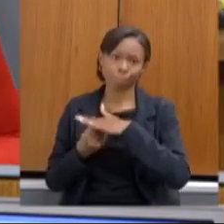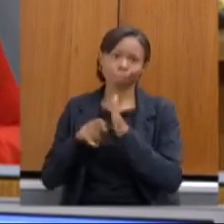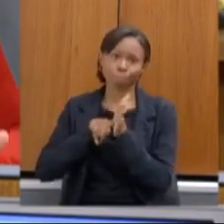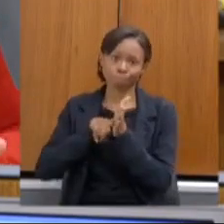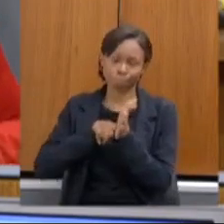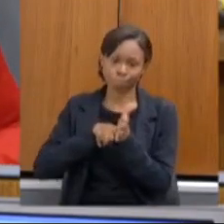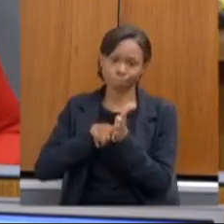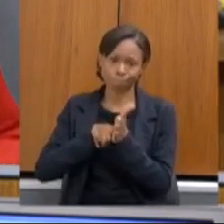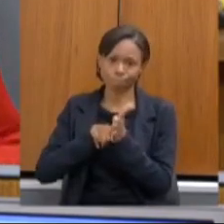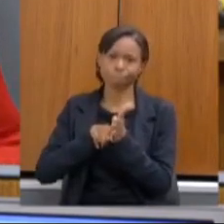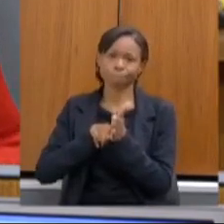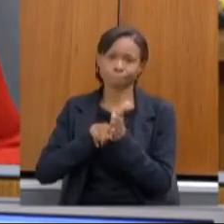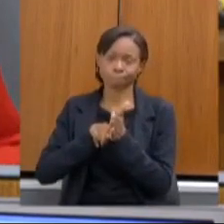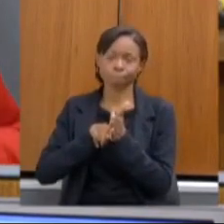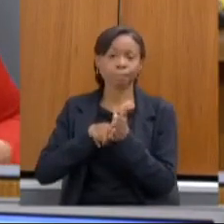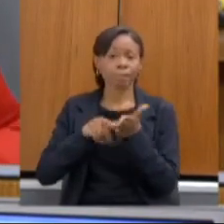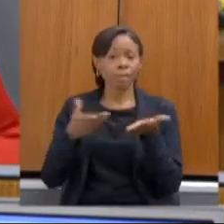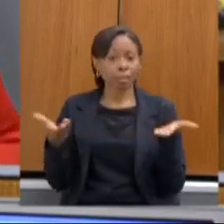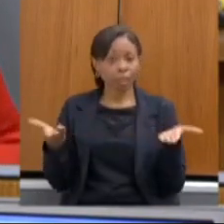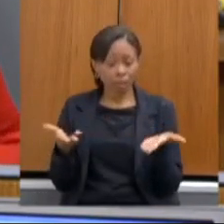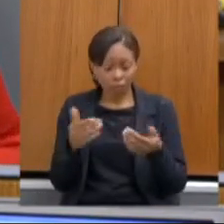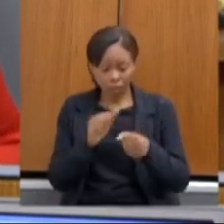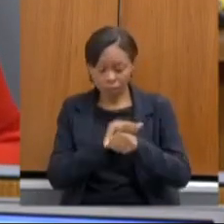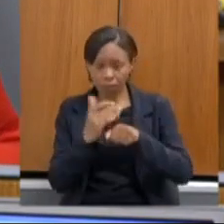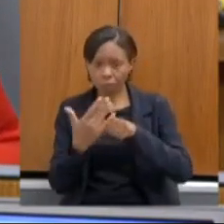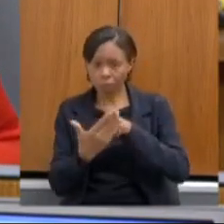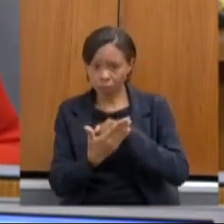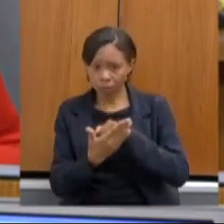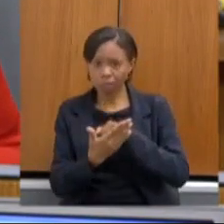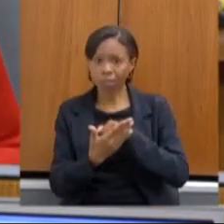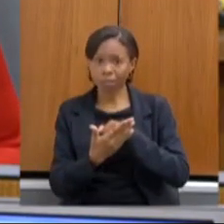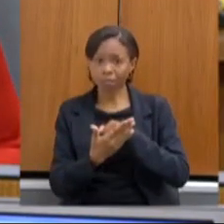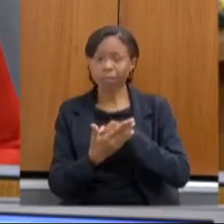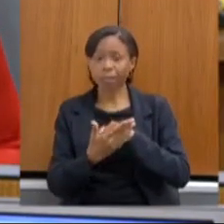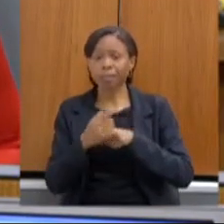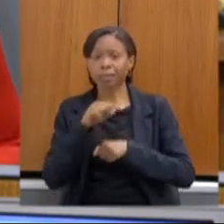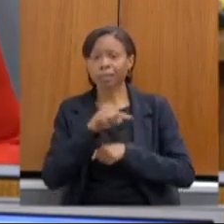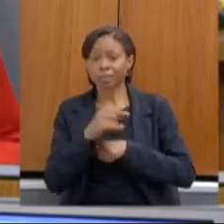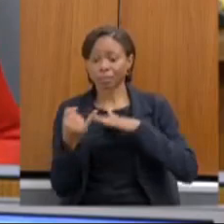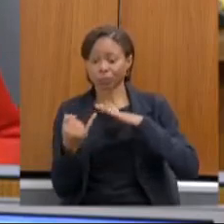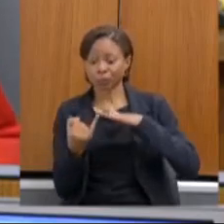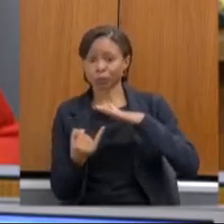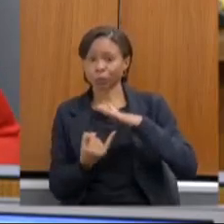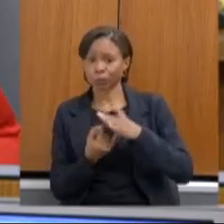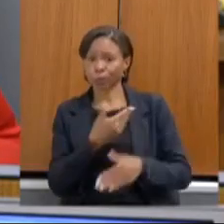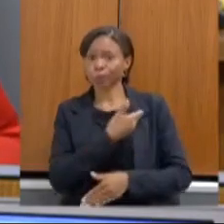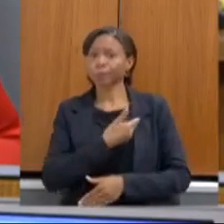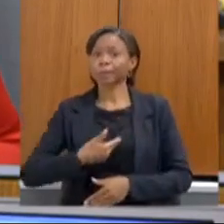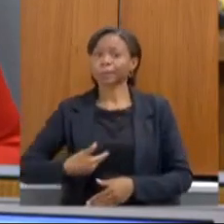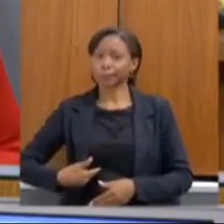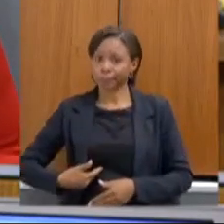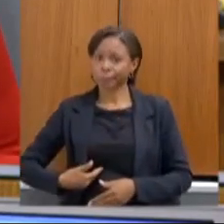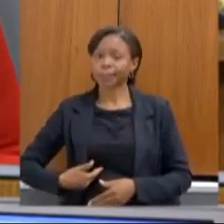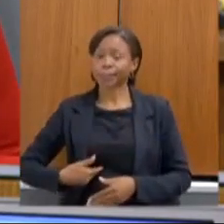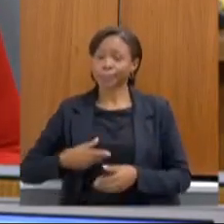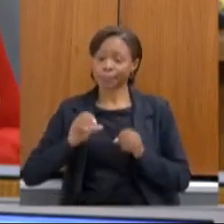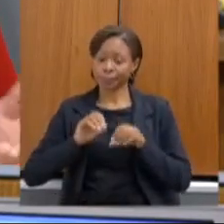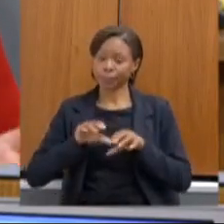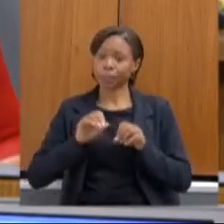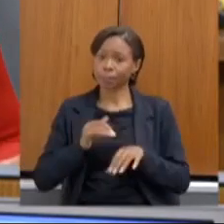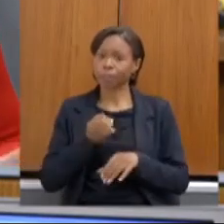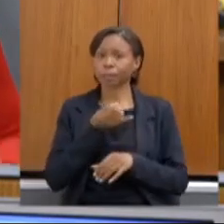as respostas essa pandemia vem das instituições públicas em todos os aspectos desde a